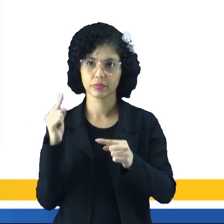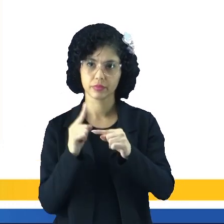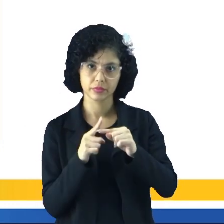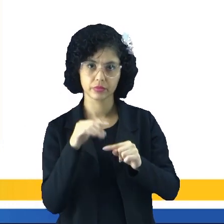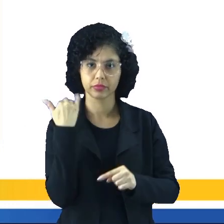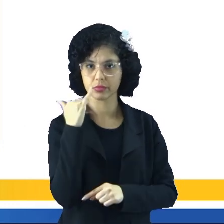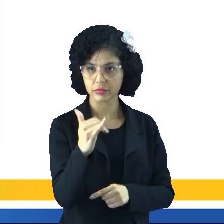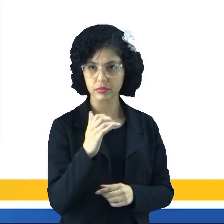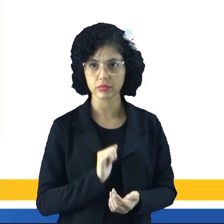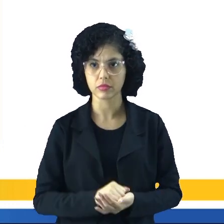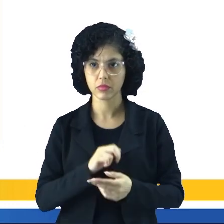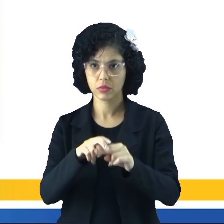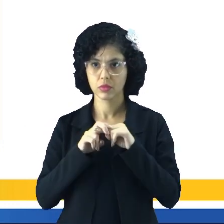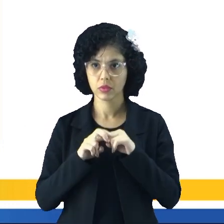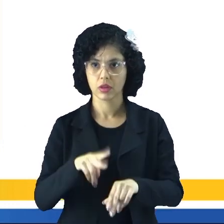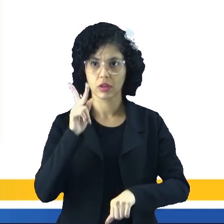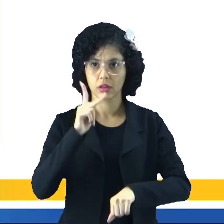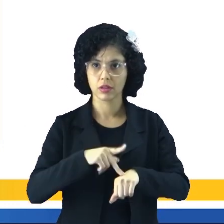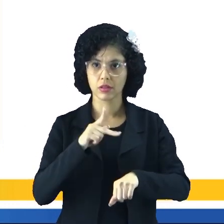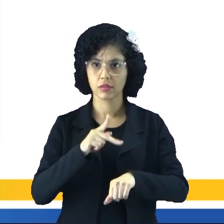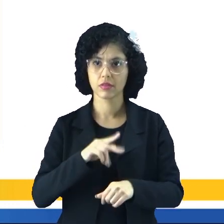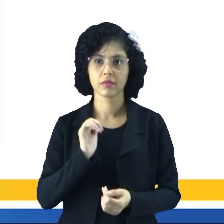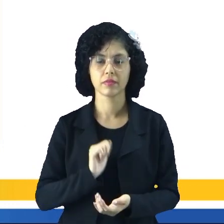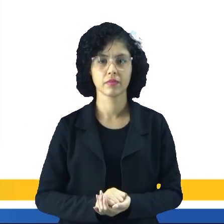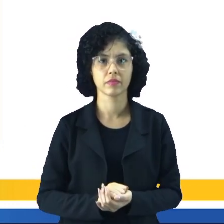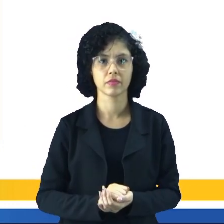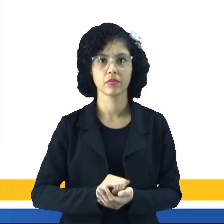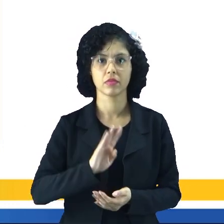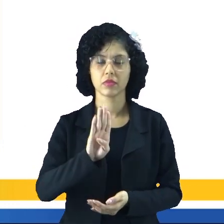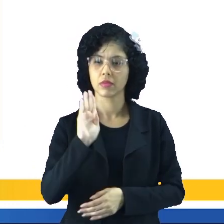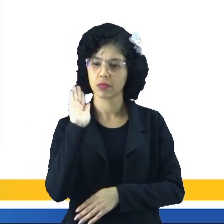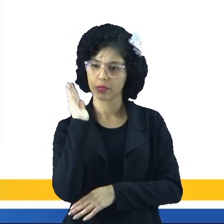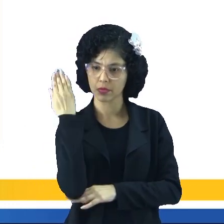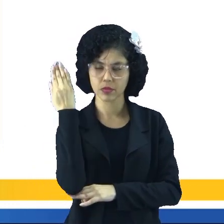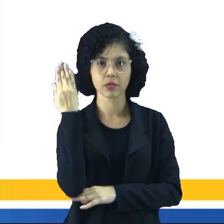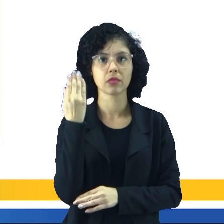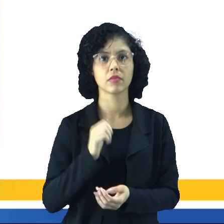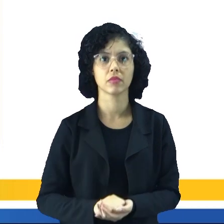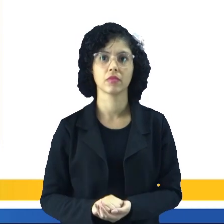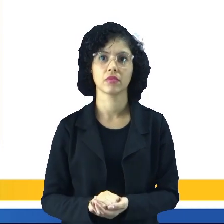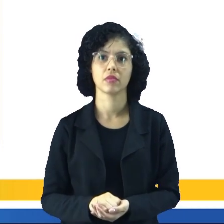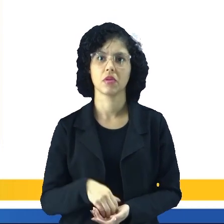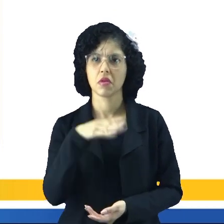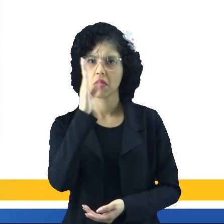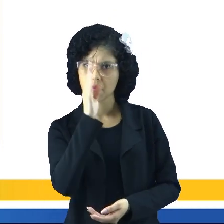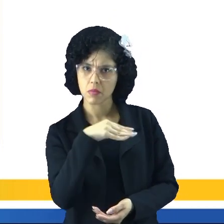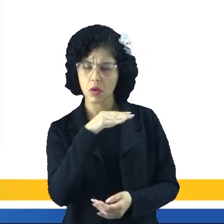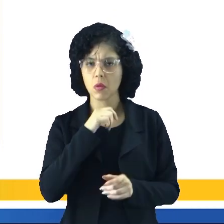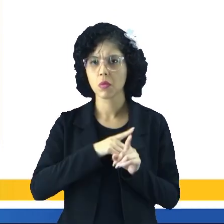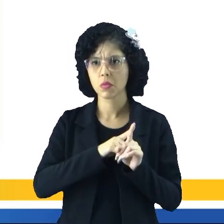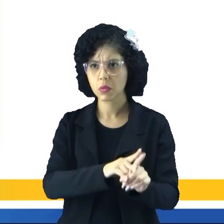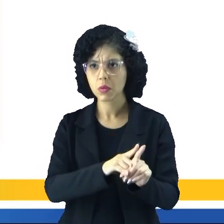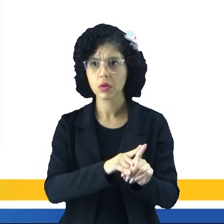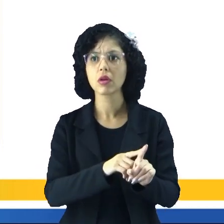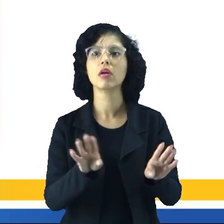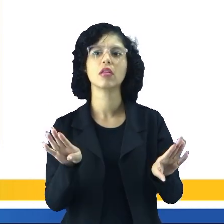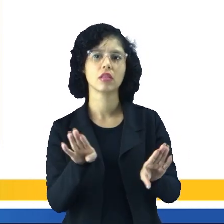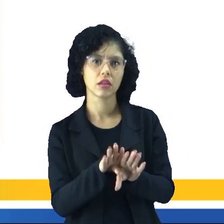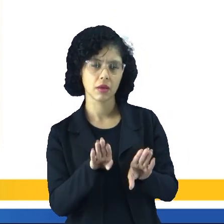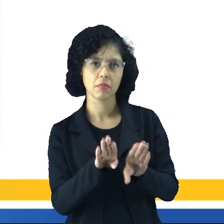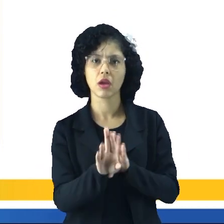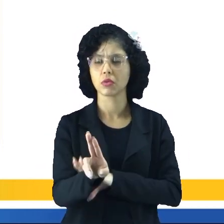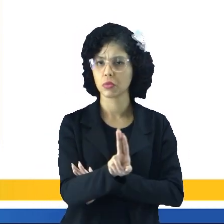elétricas. Por isso que nós temos o vidro, a borracha, a madeira seca, por exemplo, que são maus condutores. E eles também